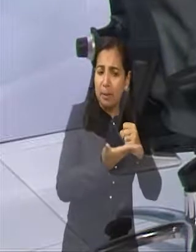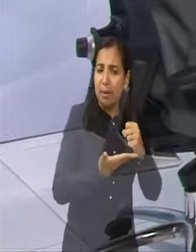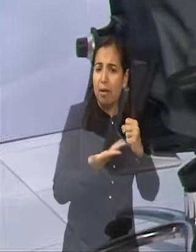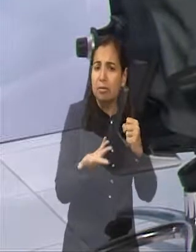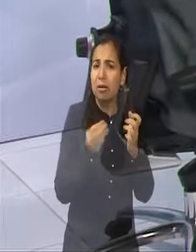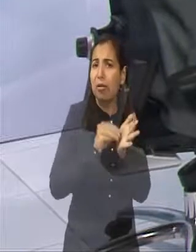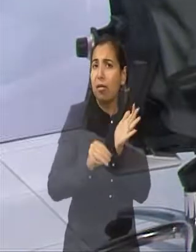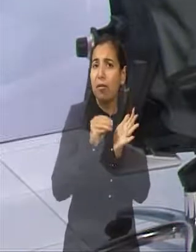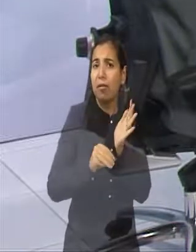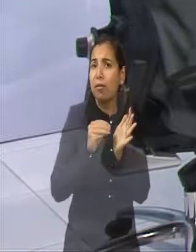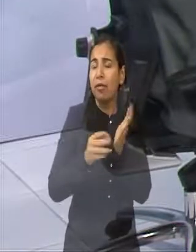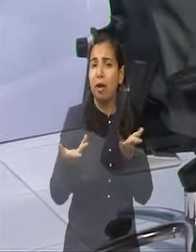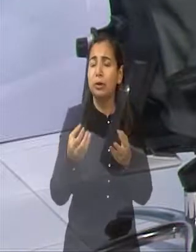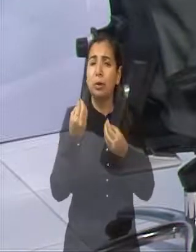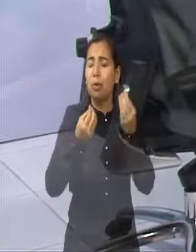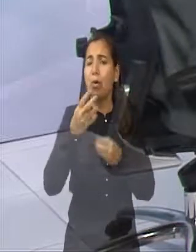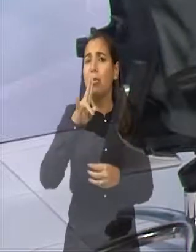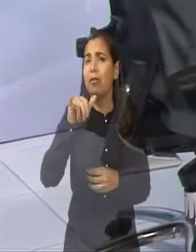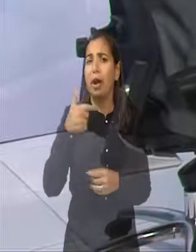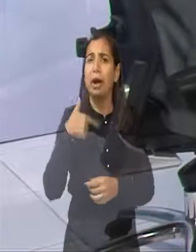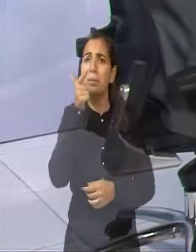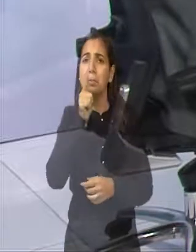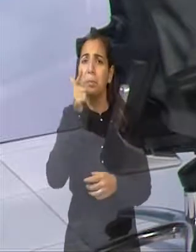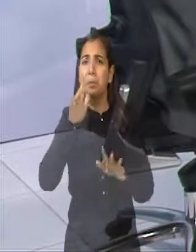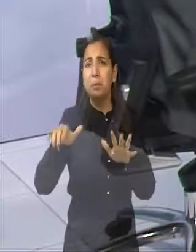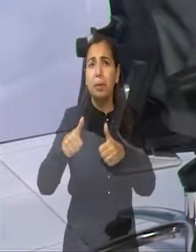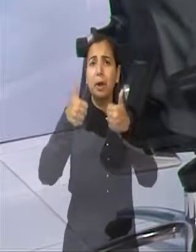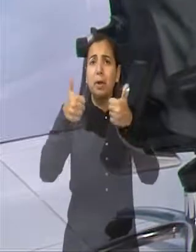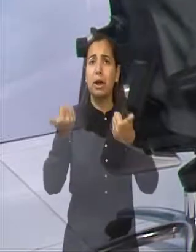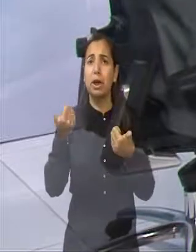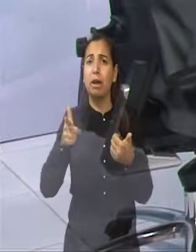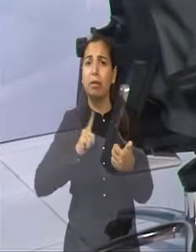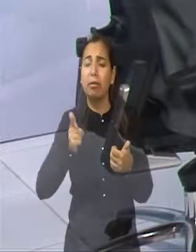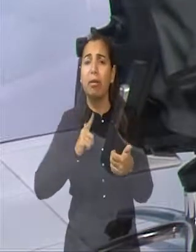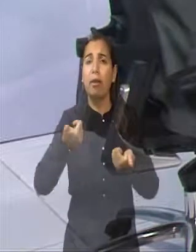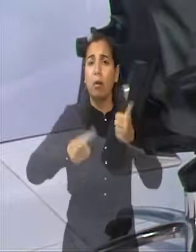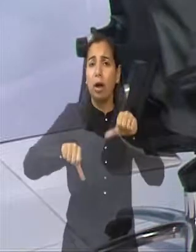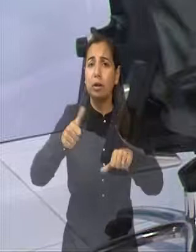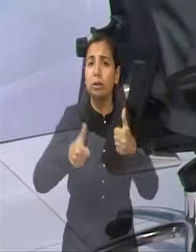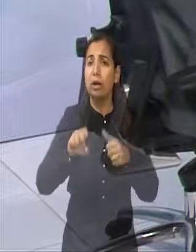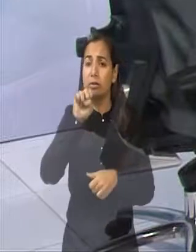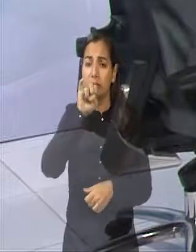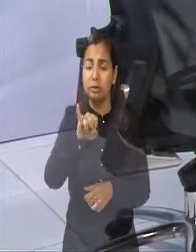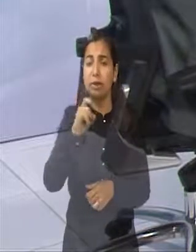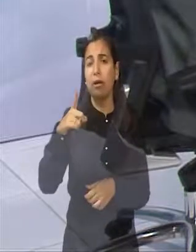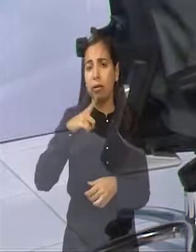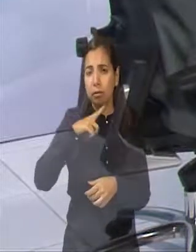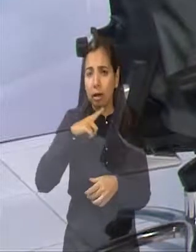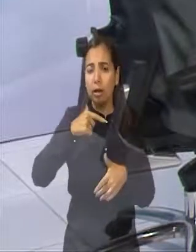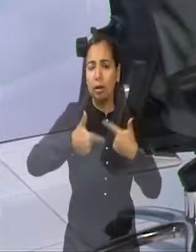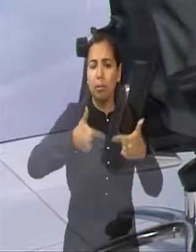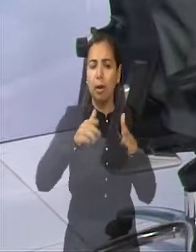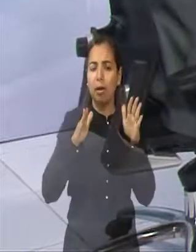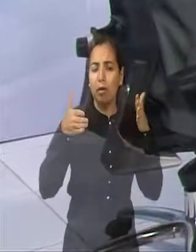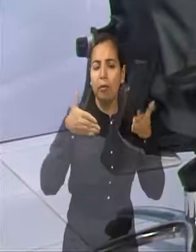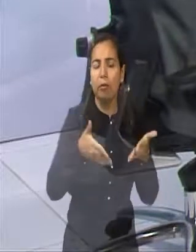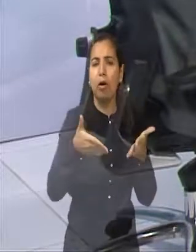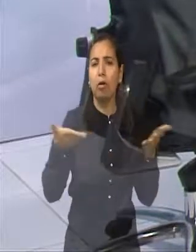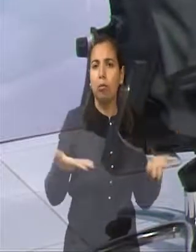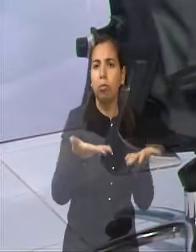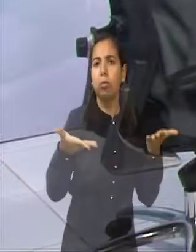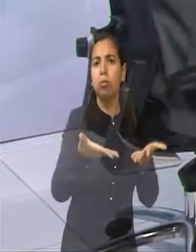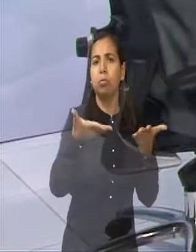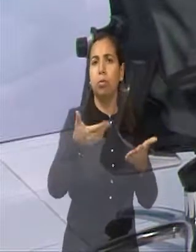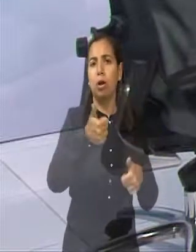de que eu vou ter melhoria, eu vou melhorar a qualidade quando eu tenho atendido às necessidades básicas. desde que Nós você estamos melhore longe ainda